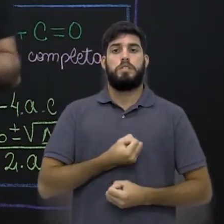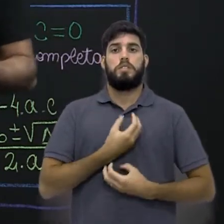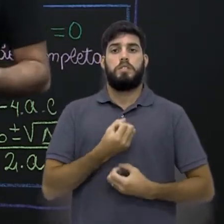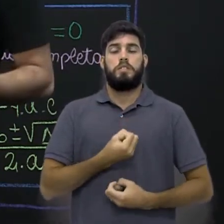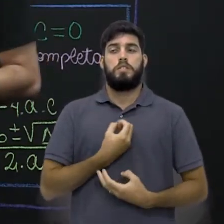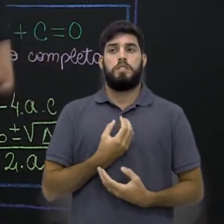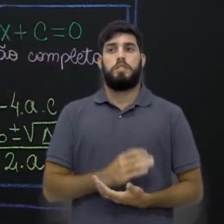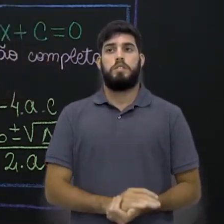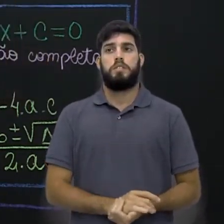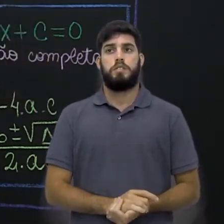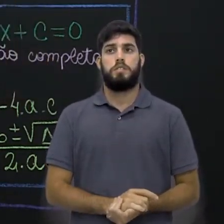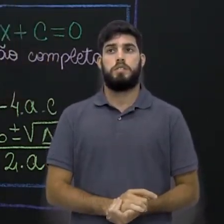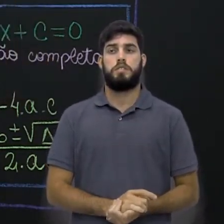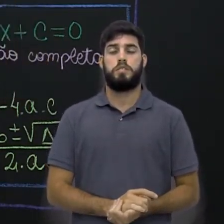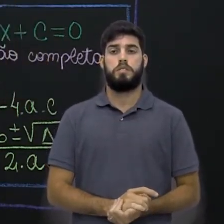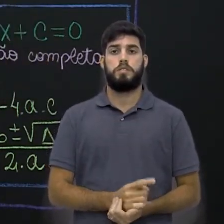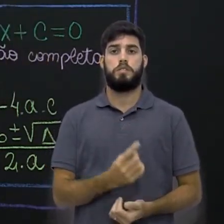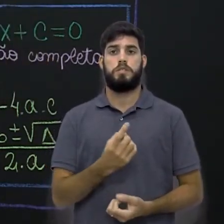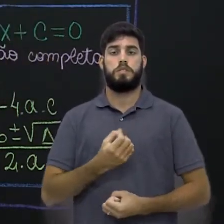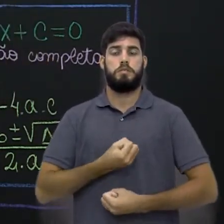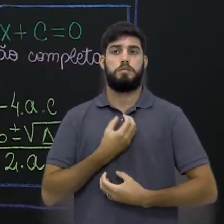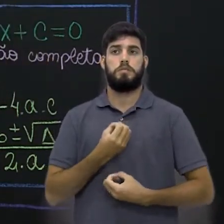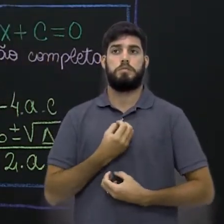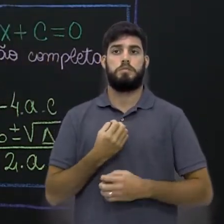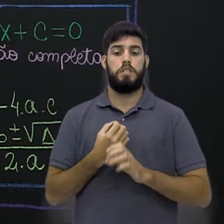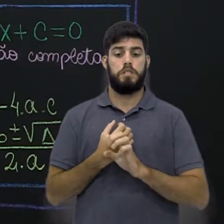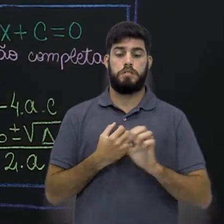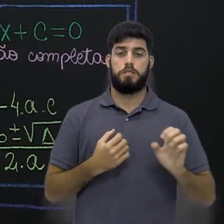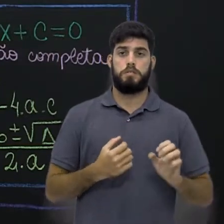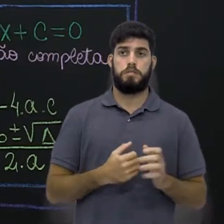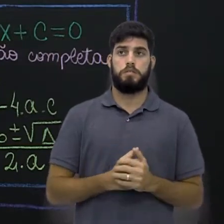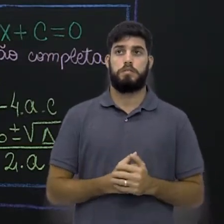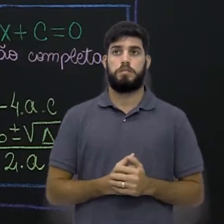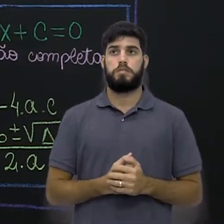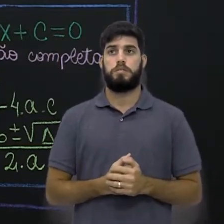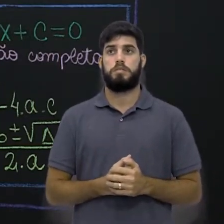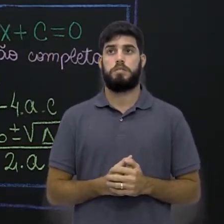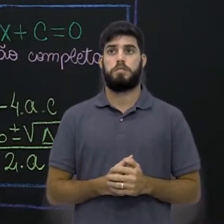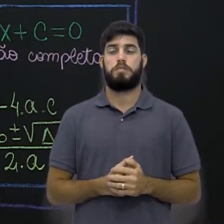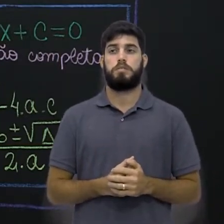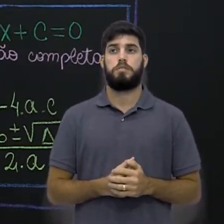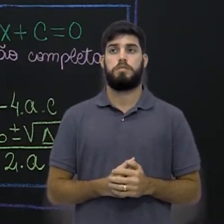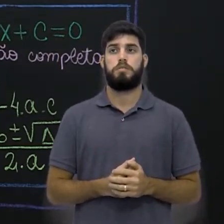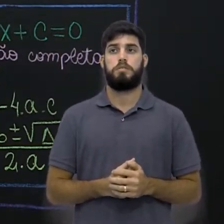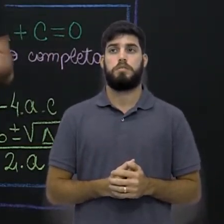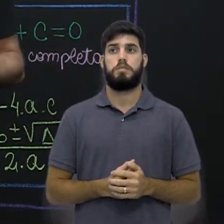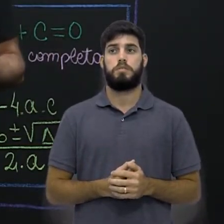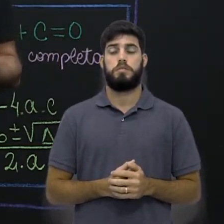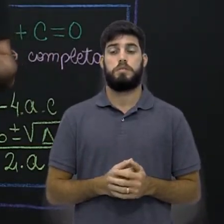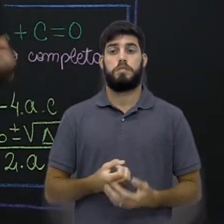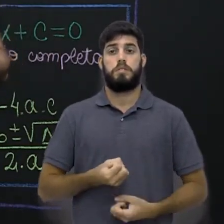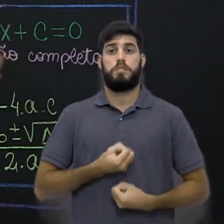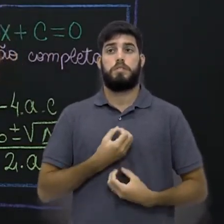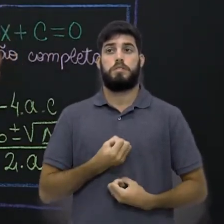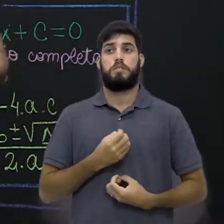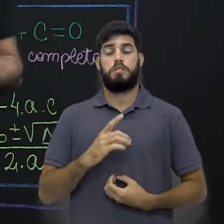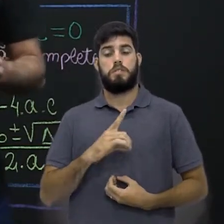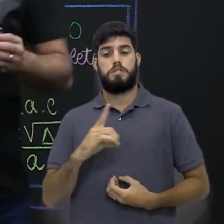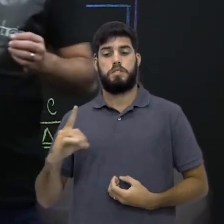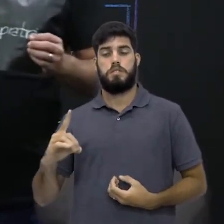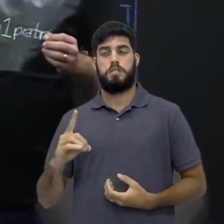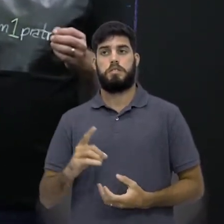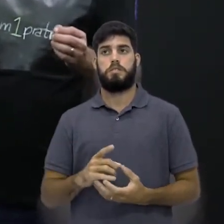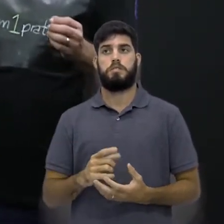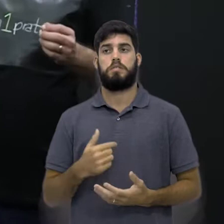Uma expressão à esquerda da igualdade, a qual chamamos primeiro membro, e uma expressão à direita dela, onde